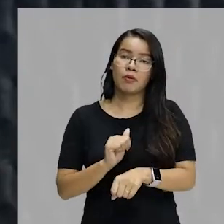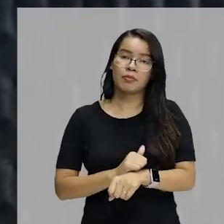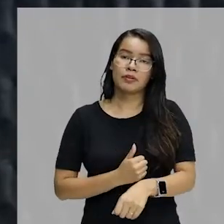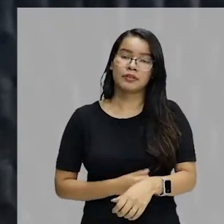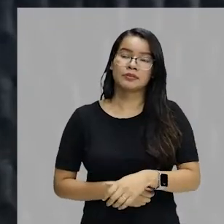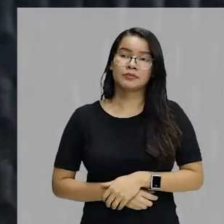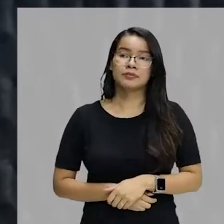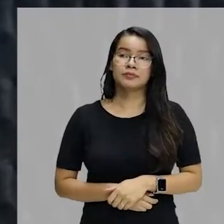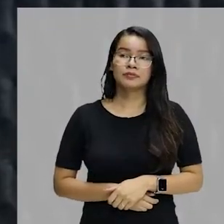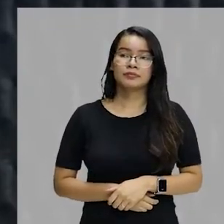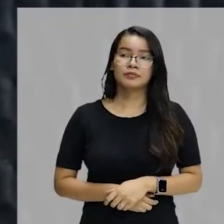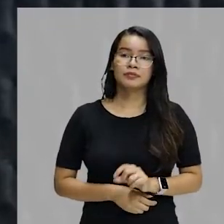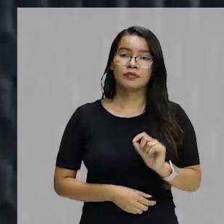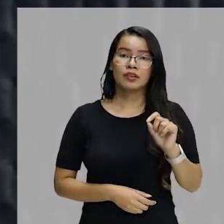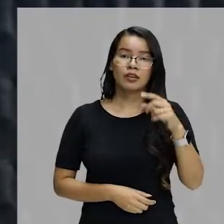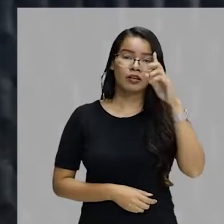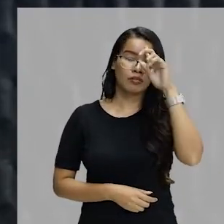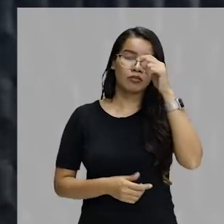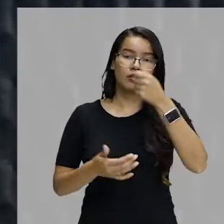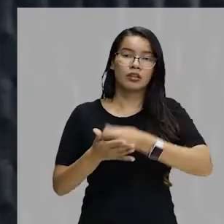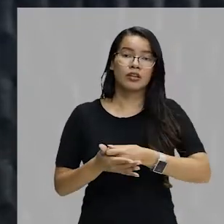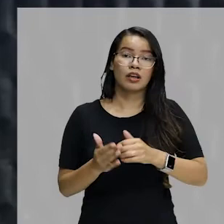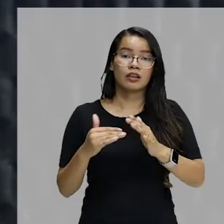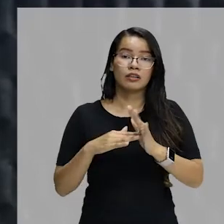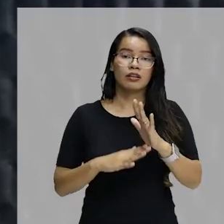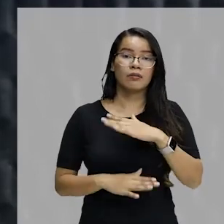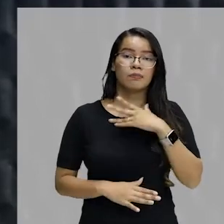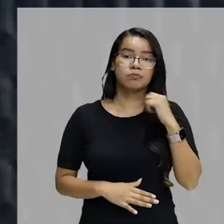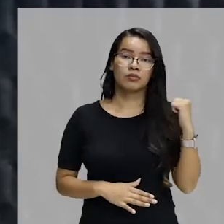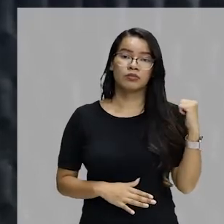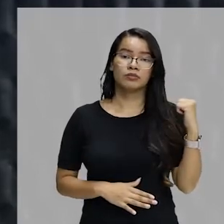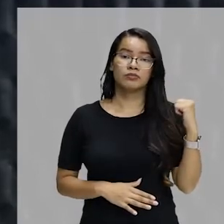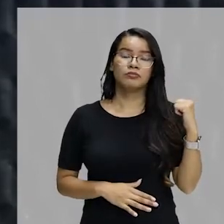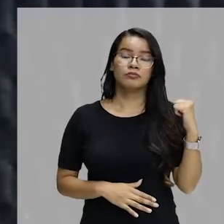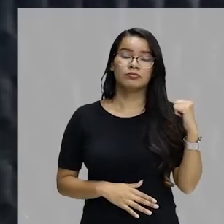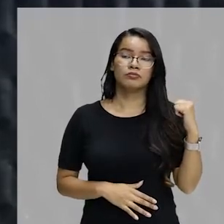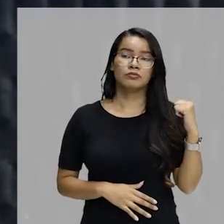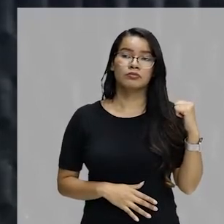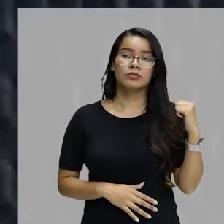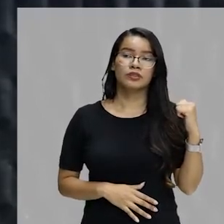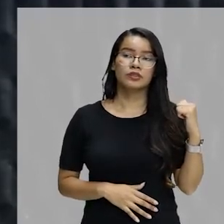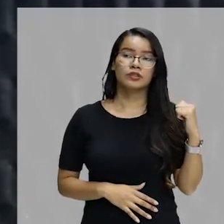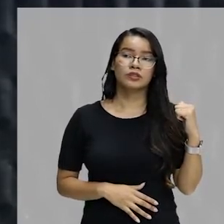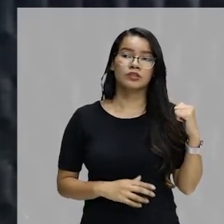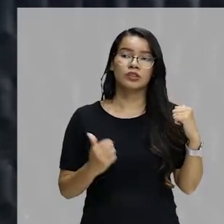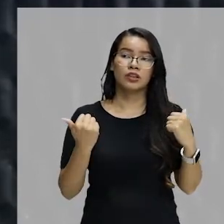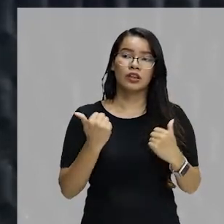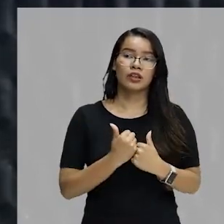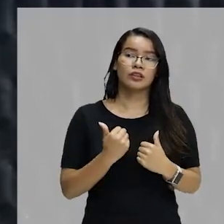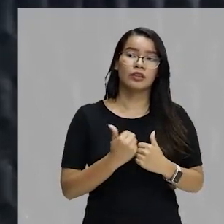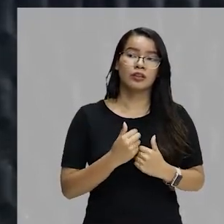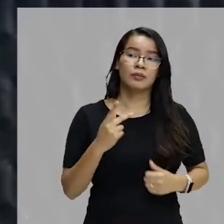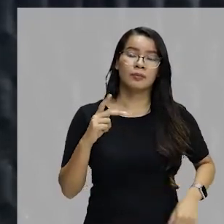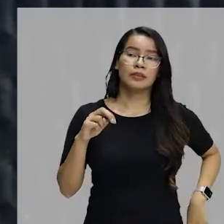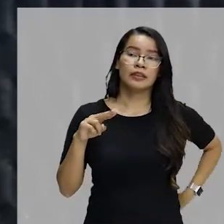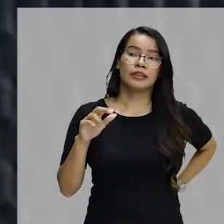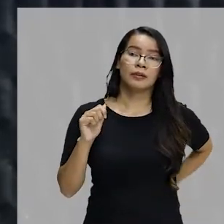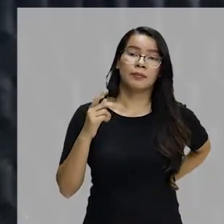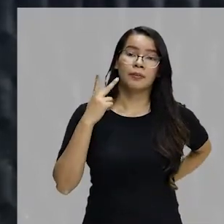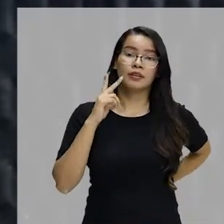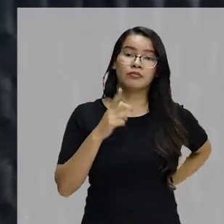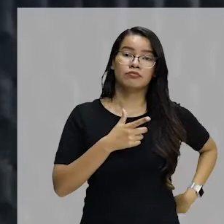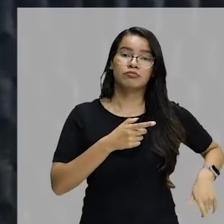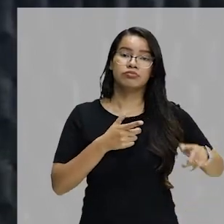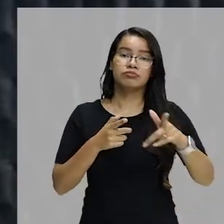Caneca, que foi condenado, inclusive, à morte. Né? Ele teve que trocar até a pena de enforcamento para